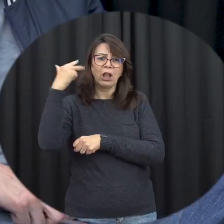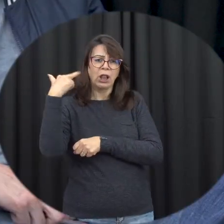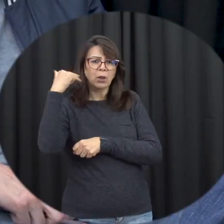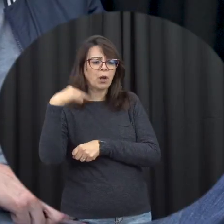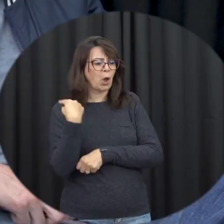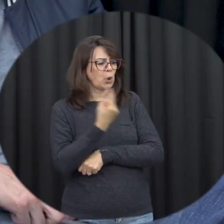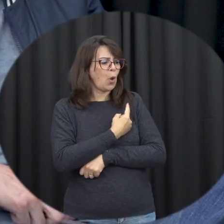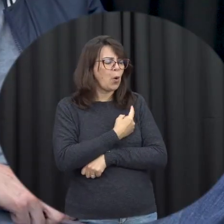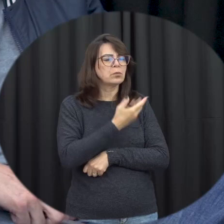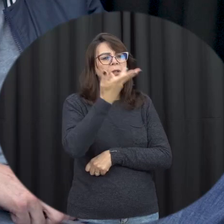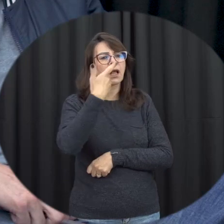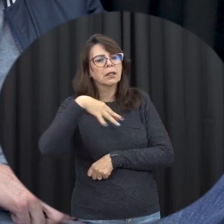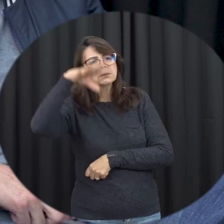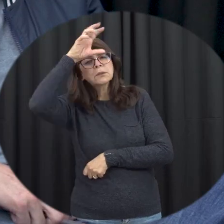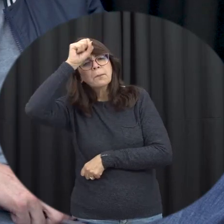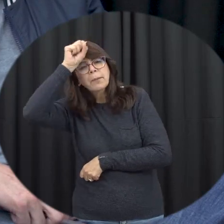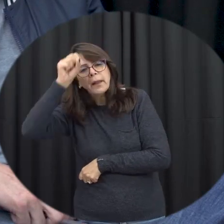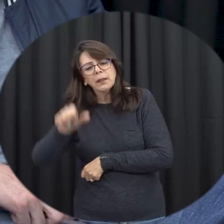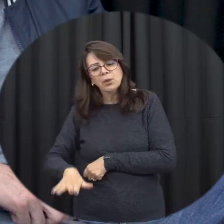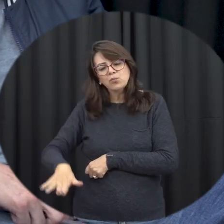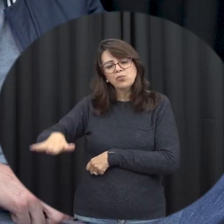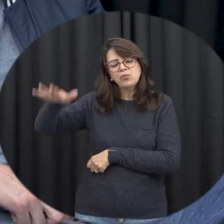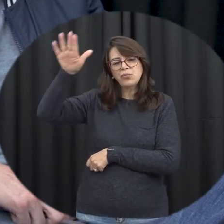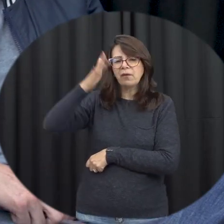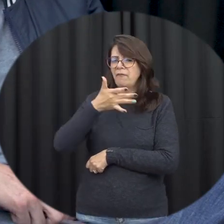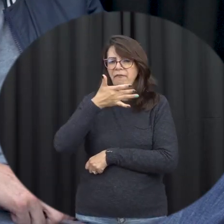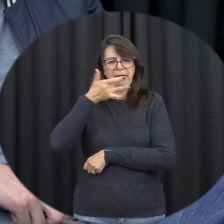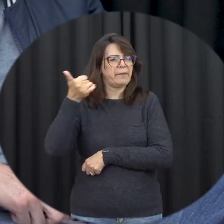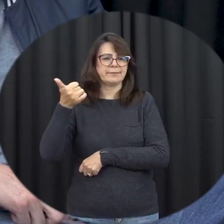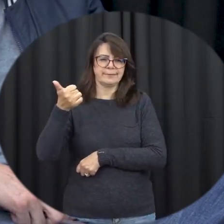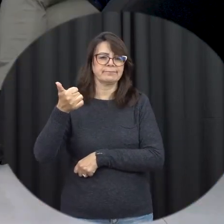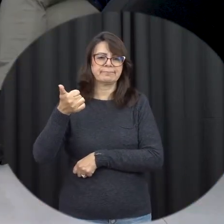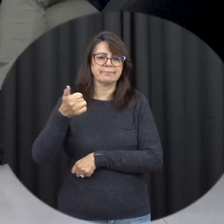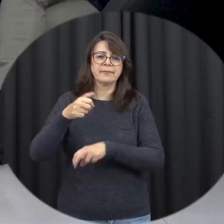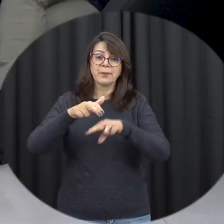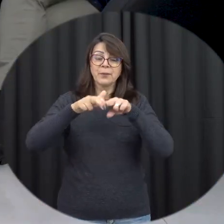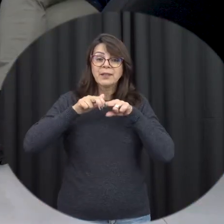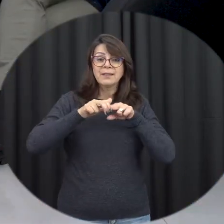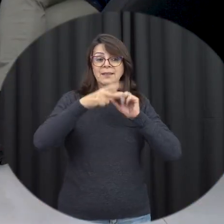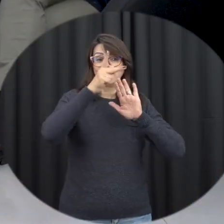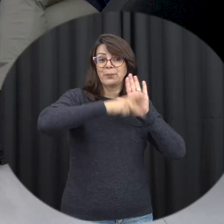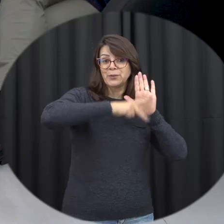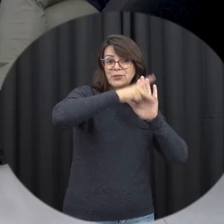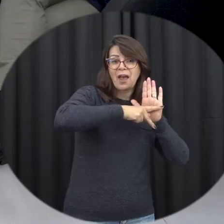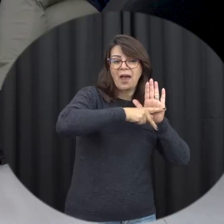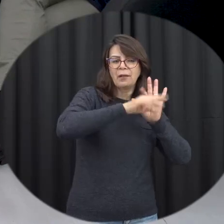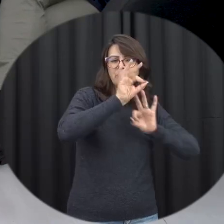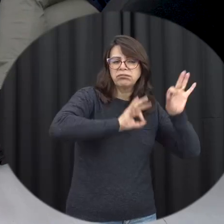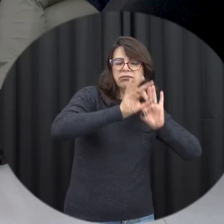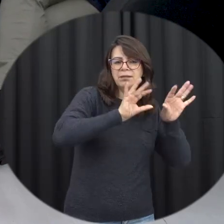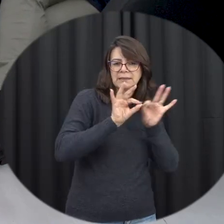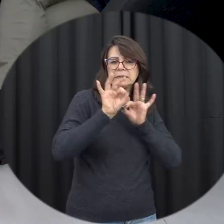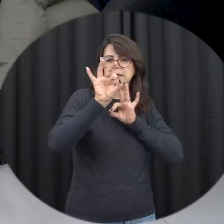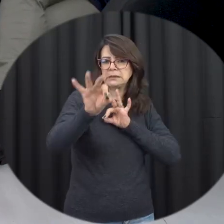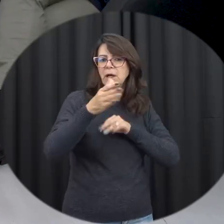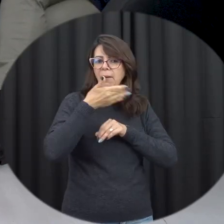faz isso naturalmente, as crianças aprendem, vão crescendo dessa forma, eu acho que fica mais fácil. Então, por isso que o projeto de extensão está